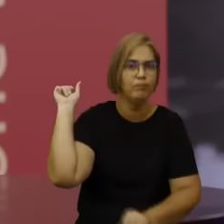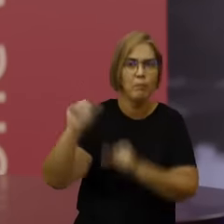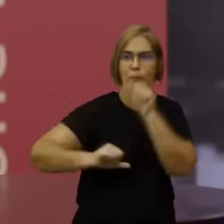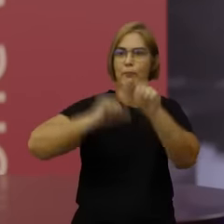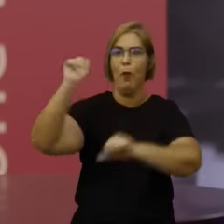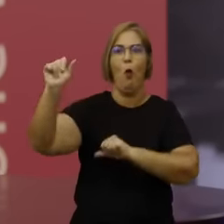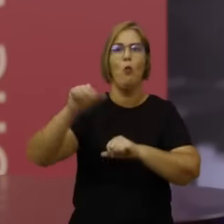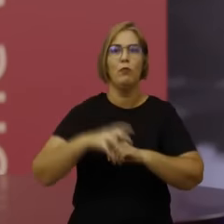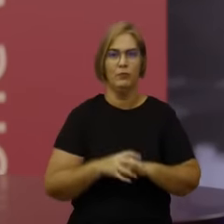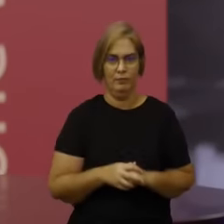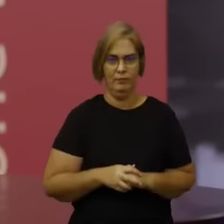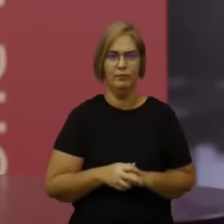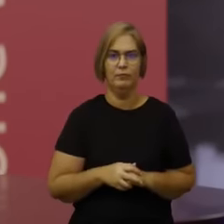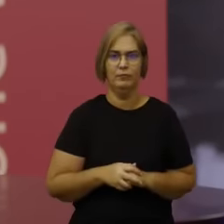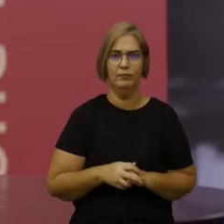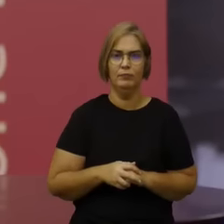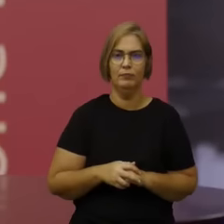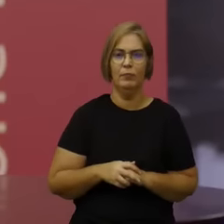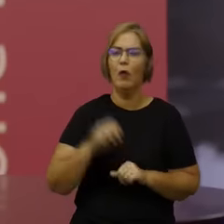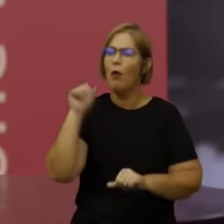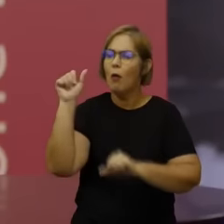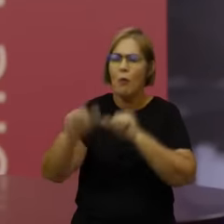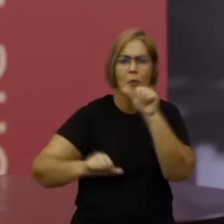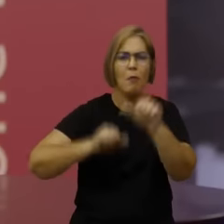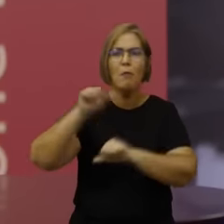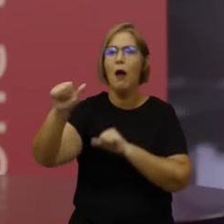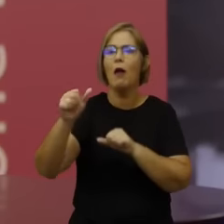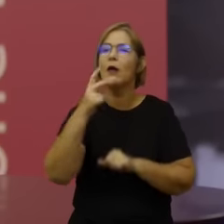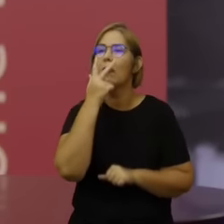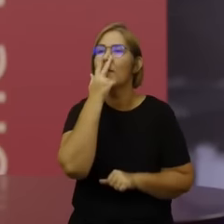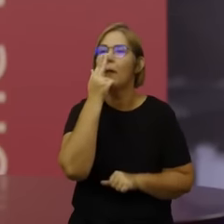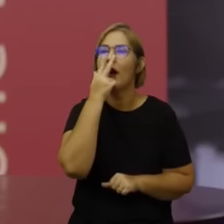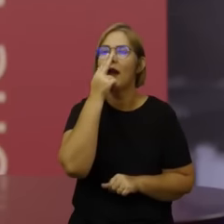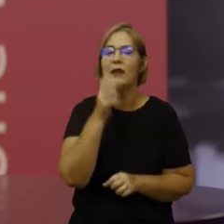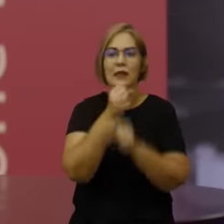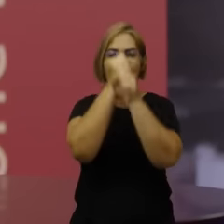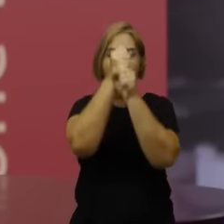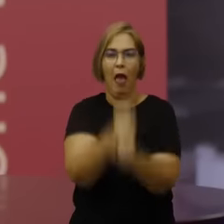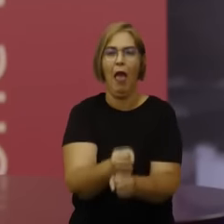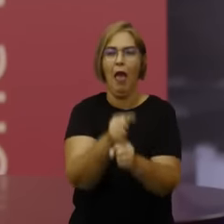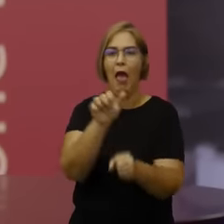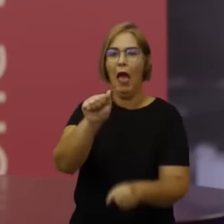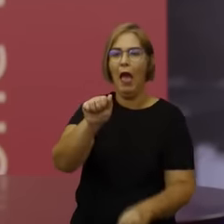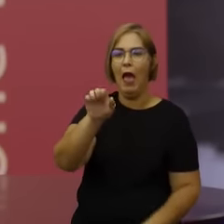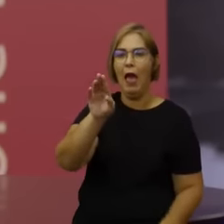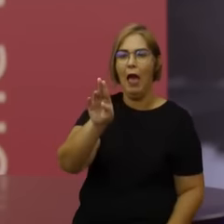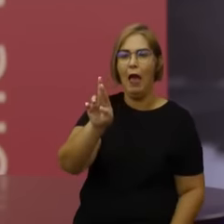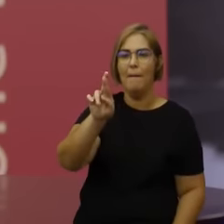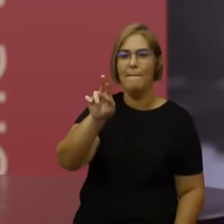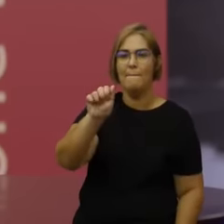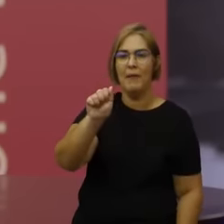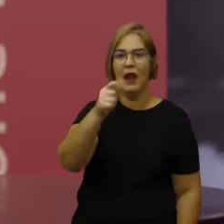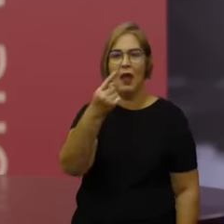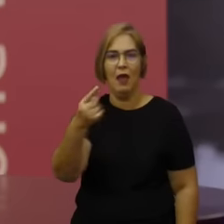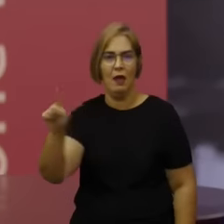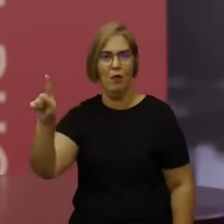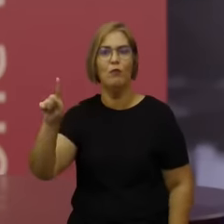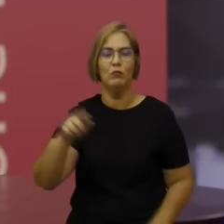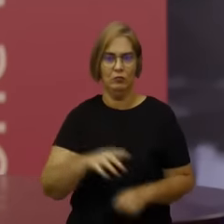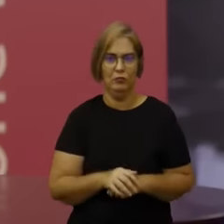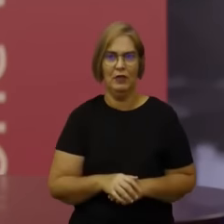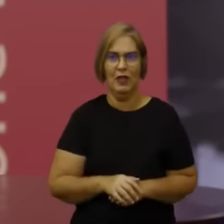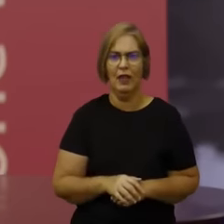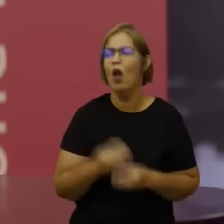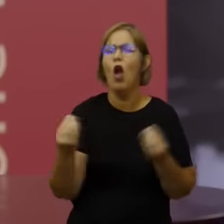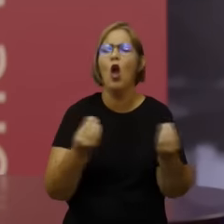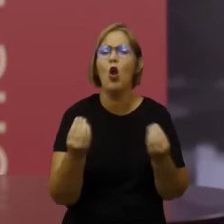Esse salto é comparável ao salto de Abraão. O que faz Abraão na história bíblica? Abraão, Deus lhe pede, né? Ele acaba